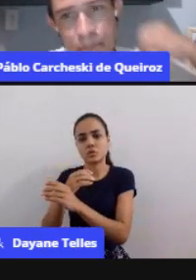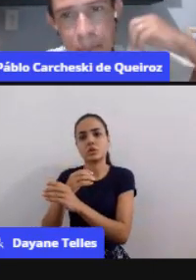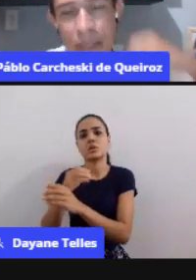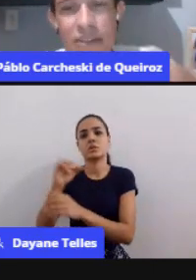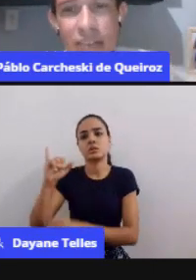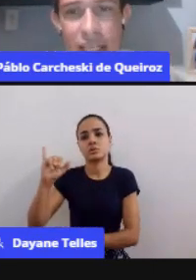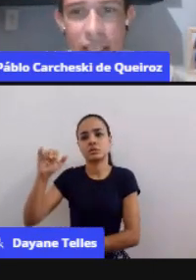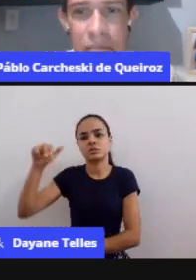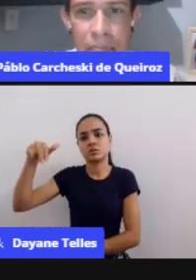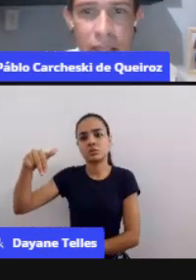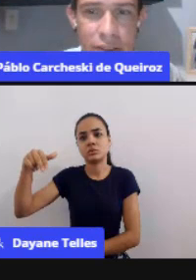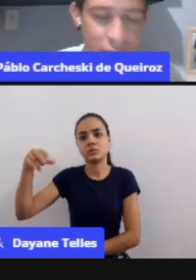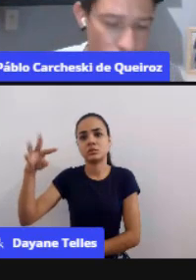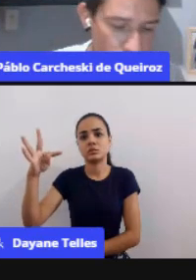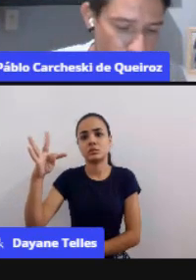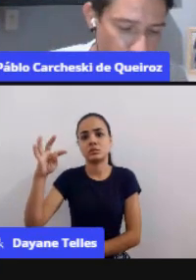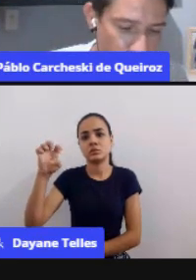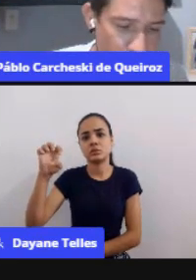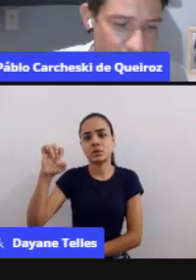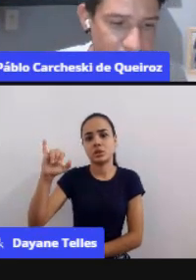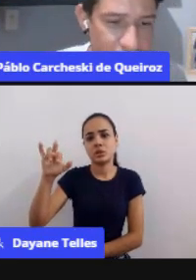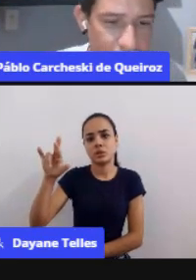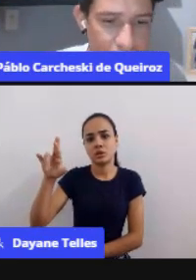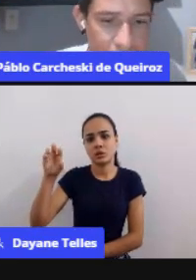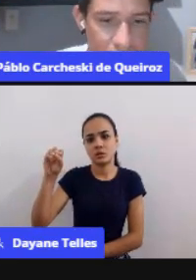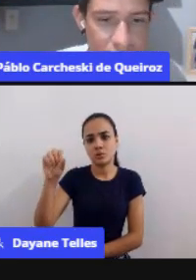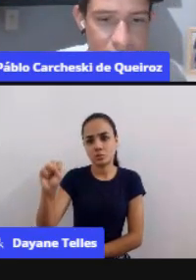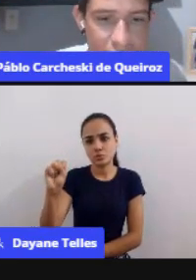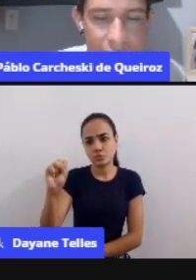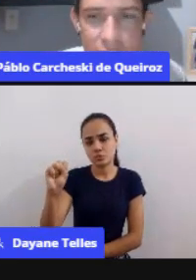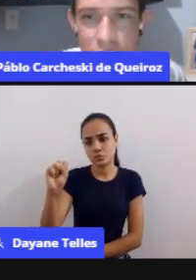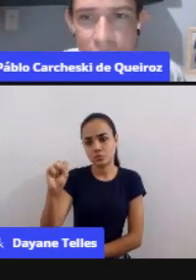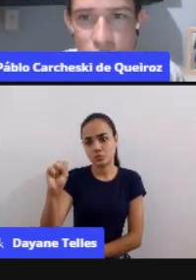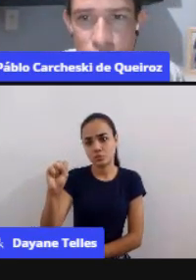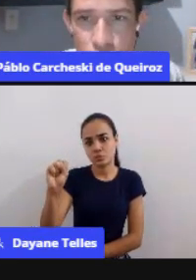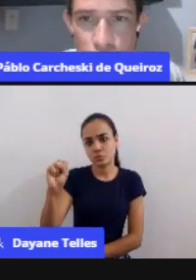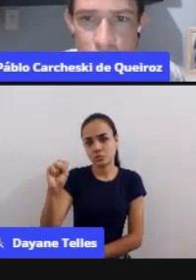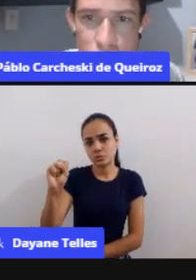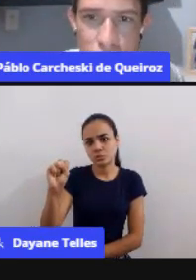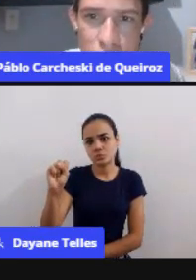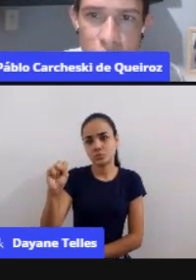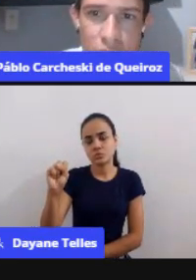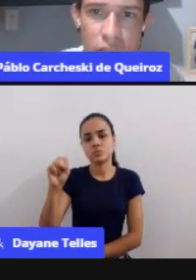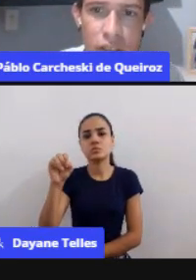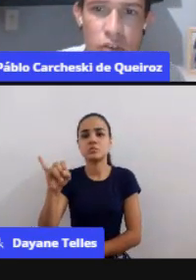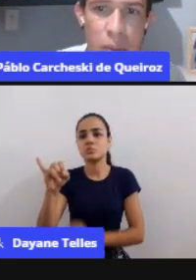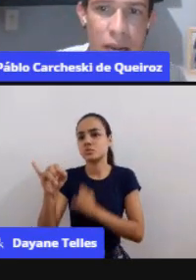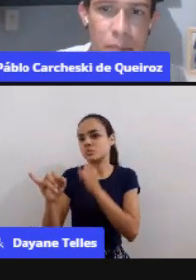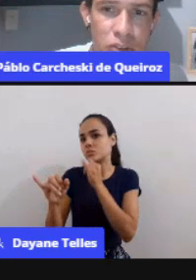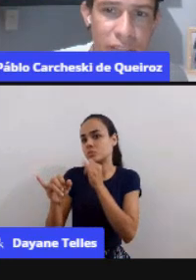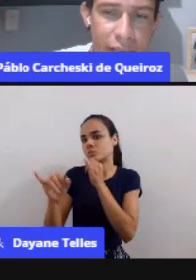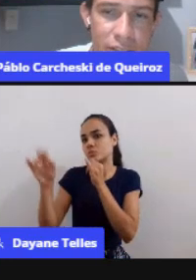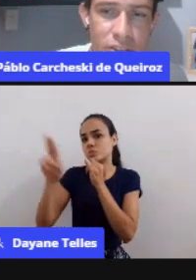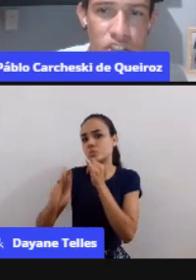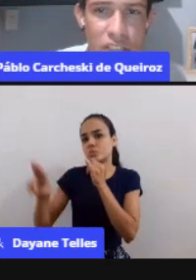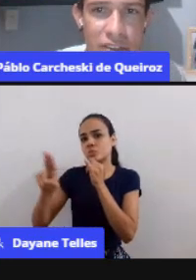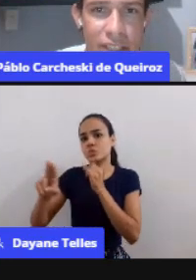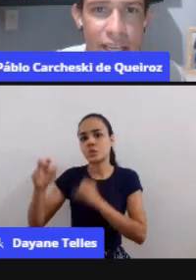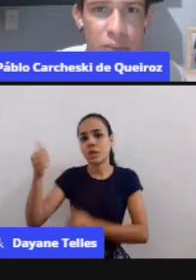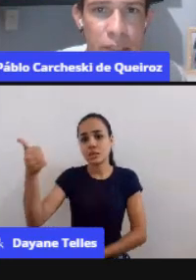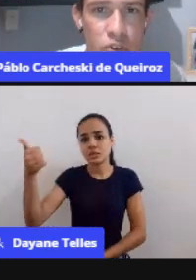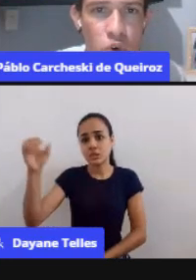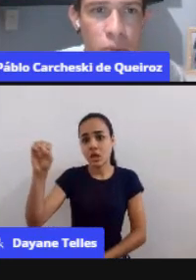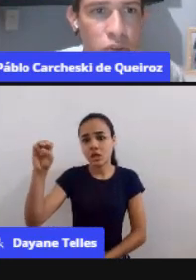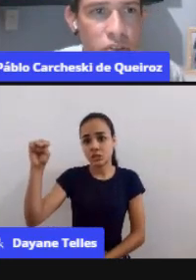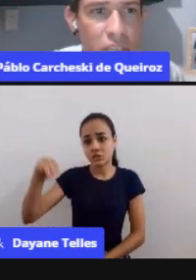questão para pensar, né? Se eu utilizei 10 metros cúbicos, eu vou pagar pelos 10. E se eu